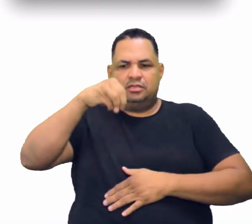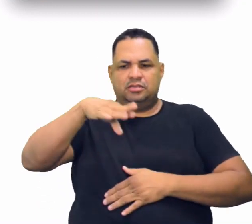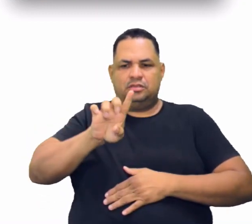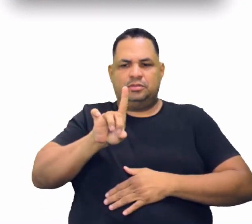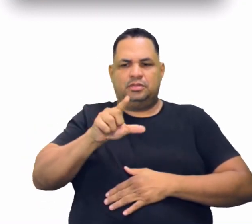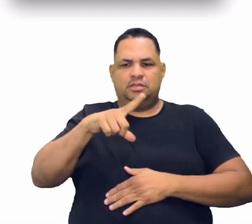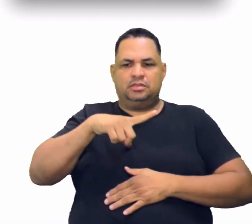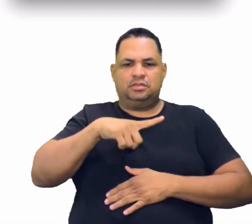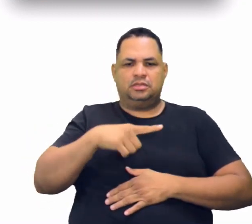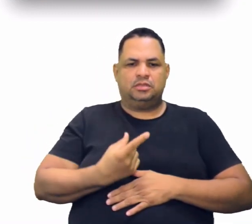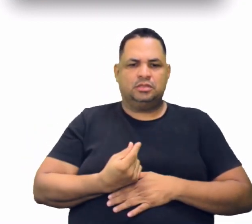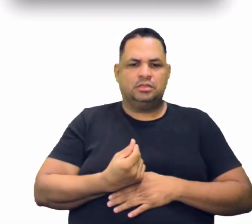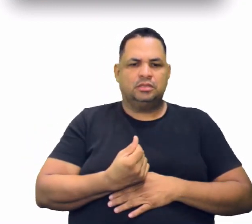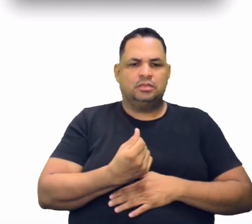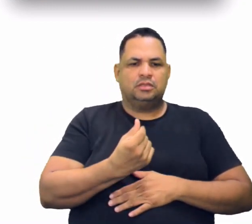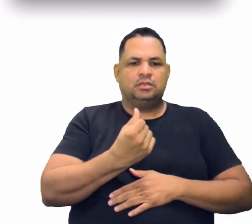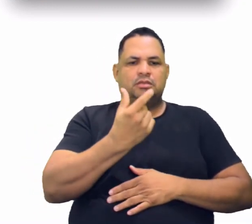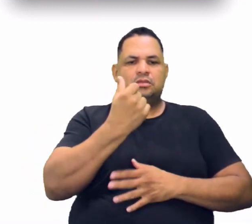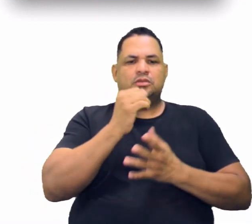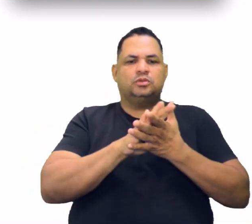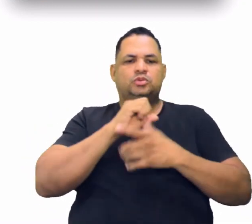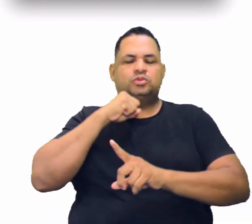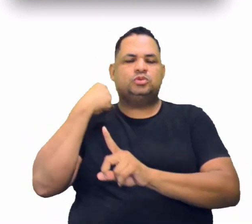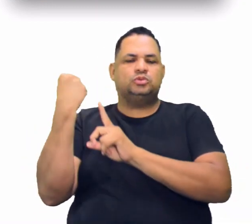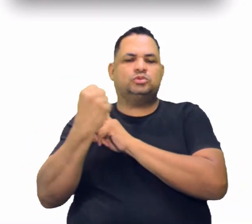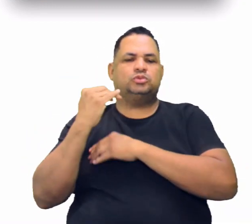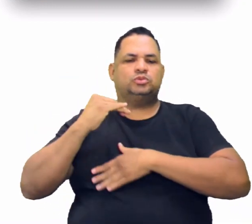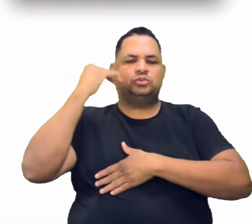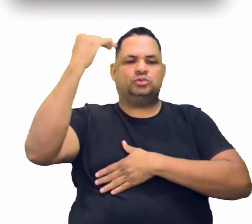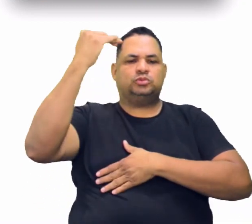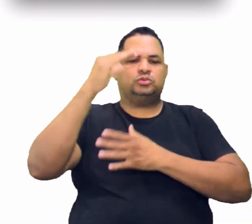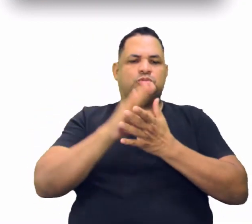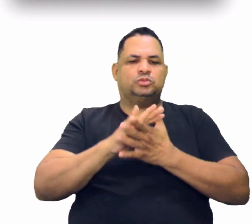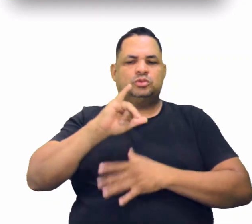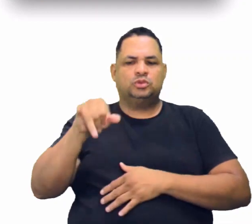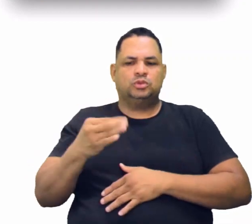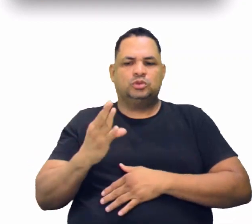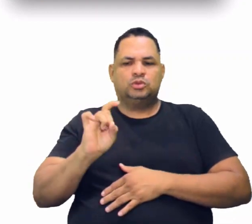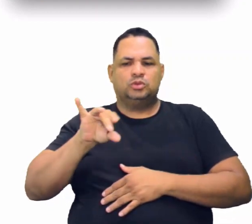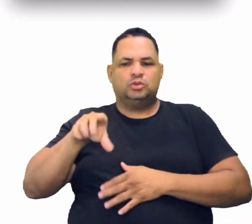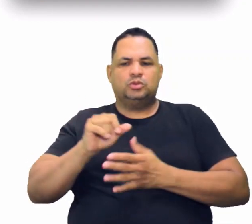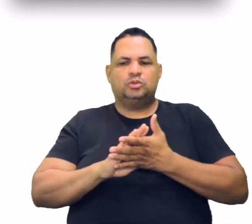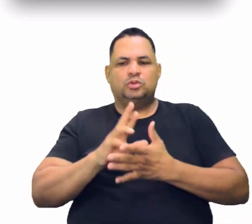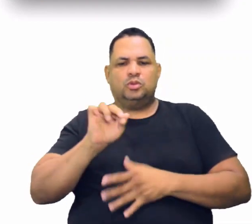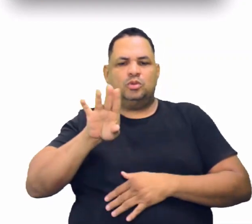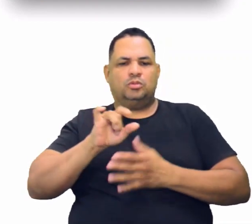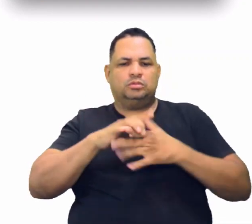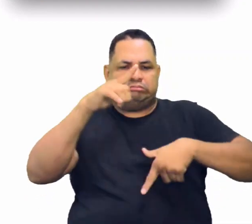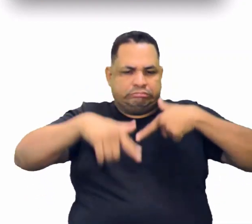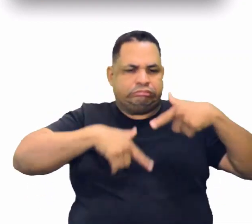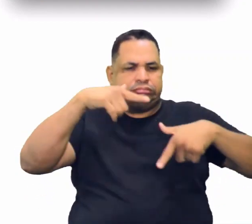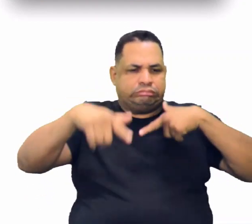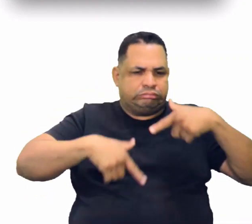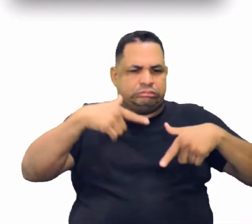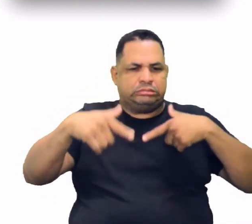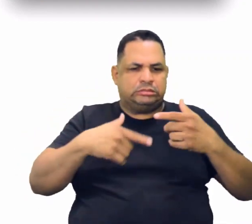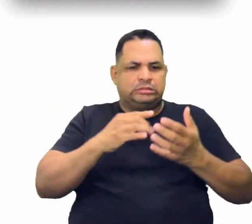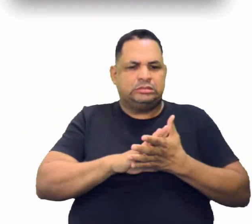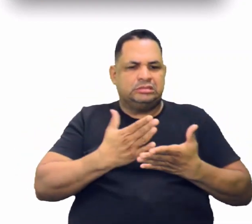possui condição social mais elevada, João Romão trabalha ardorosamente e passa